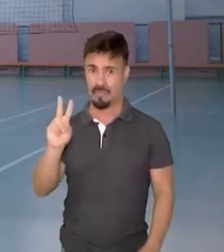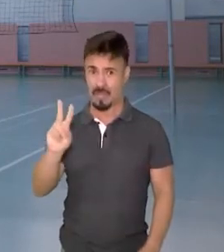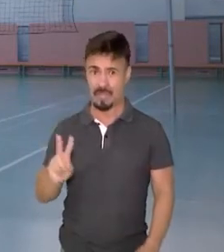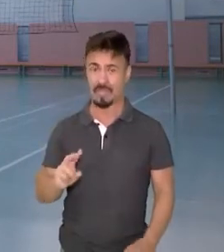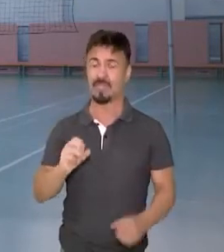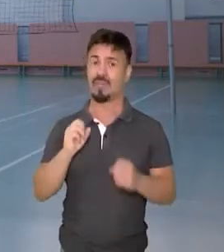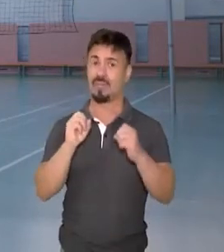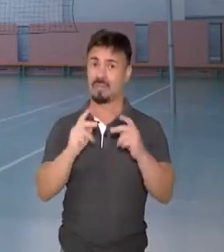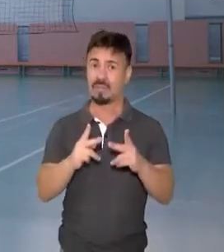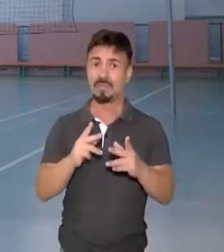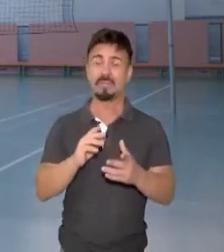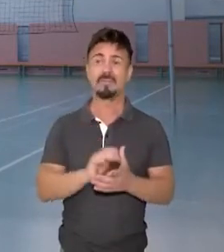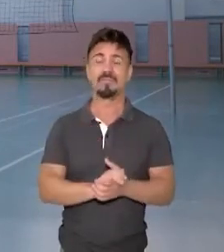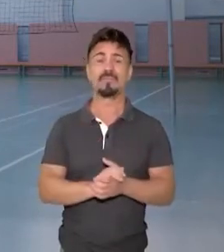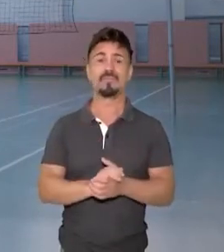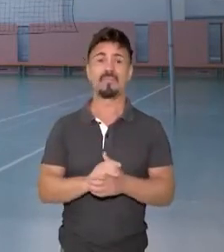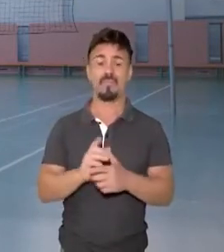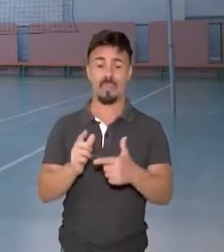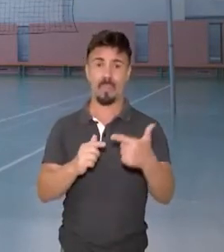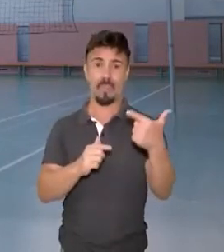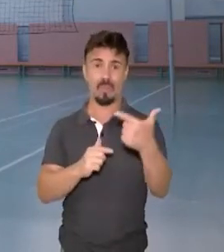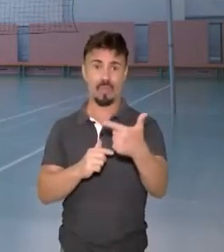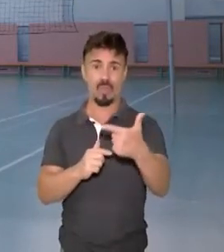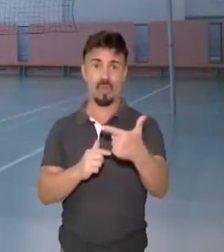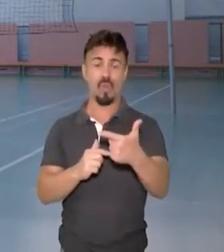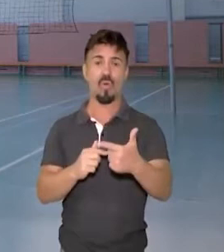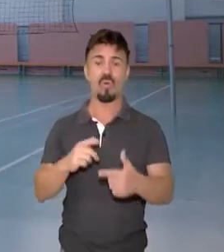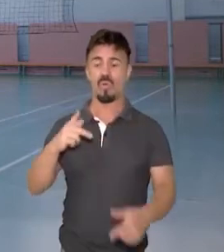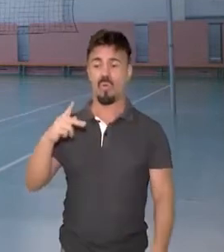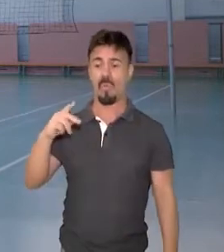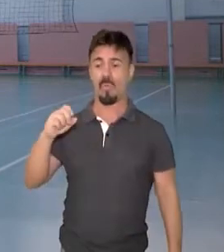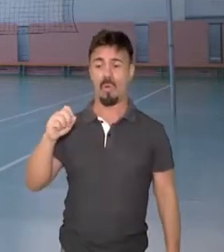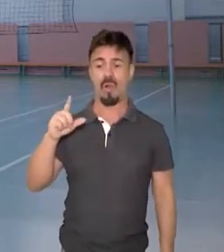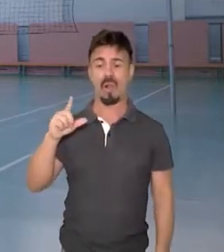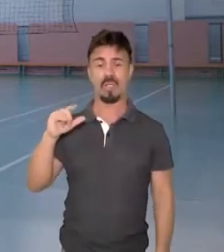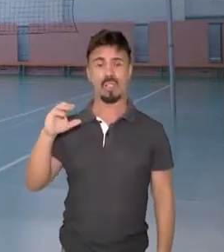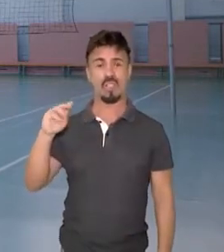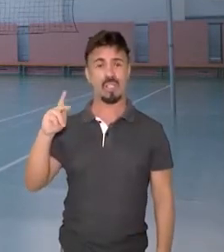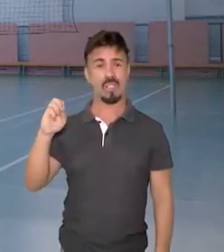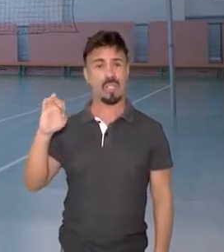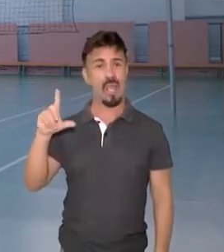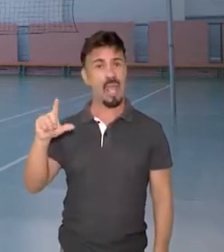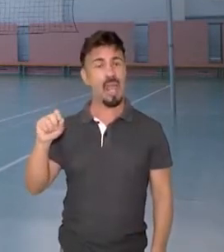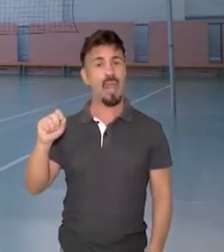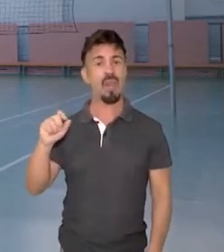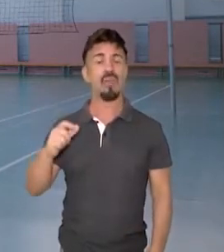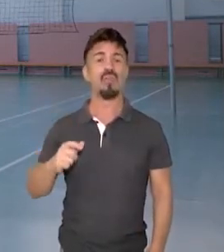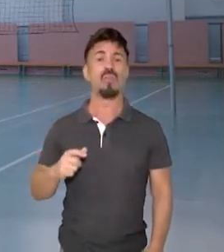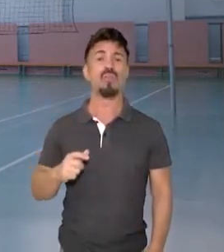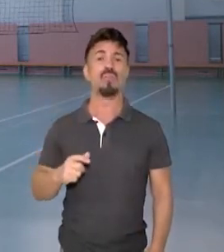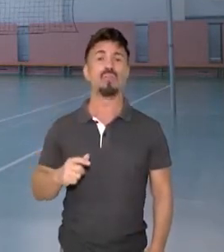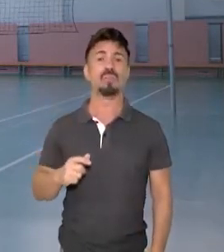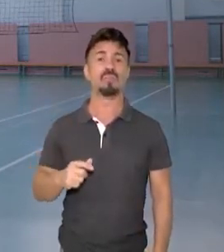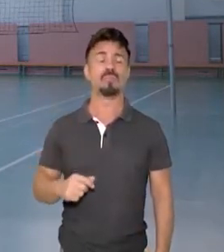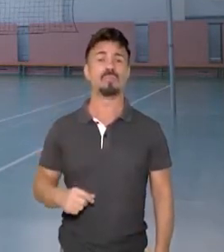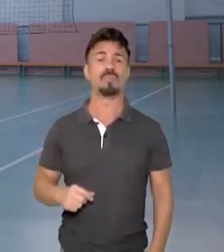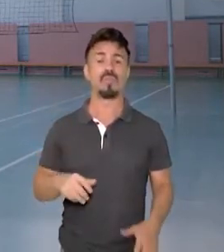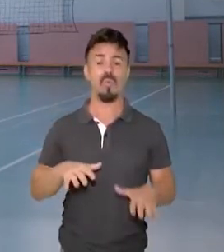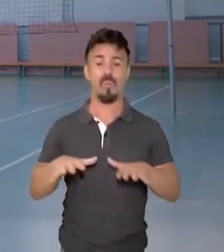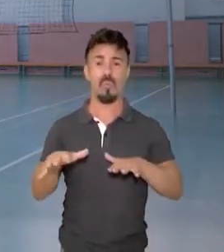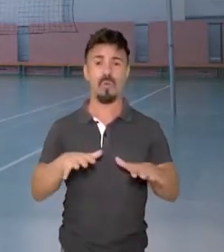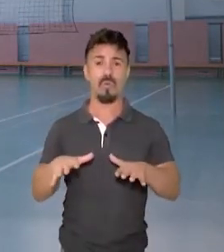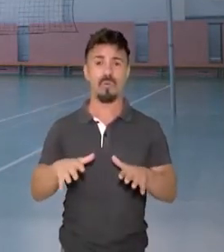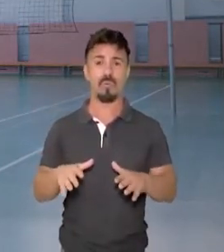o exercício tá bom o segundo Exercício se chama polichinelo porém frontal é ao invés da gente fazer o movimento